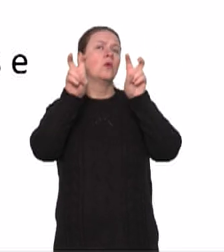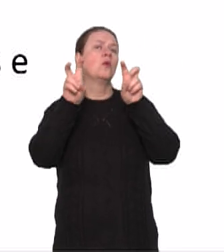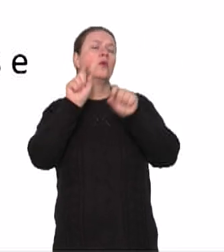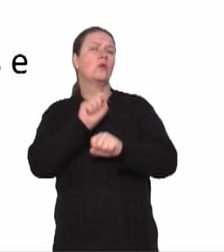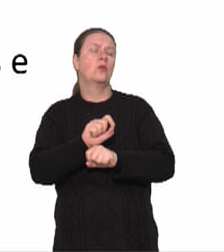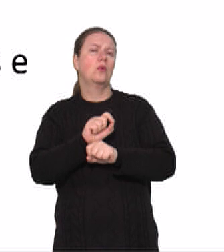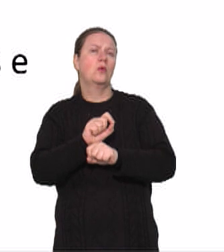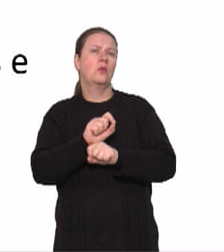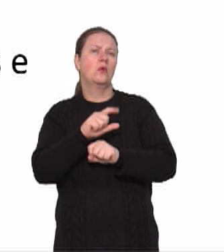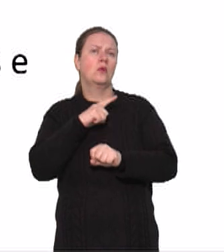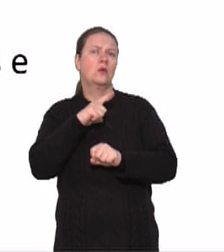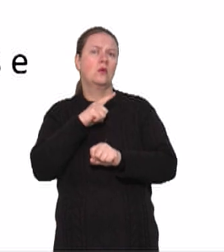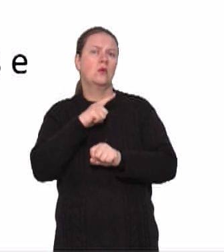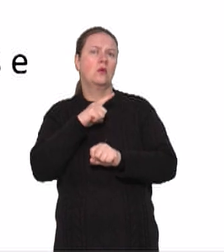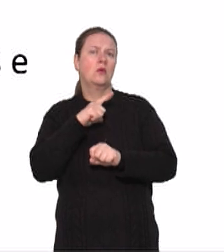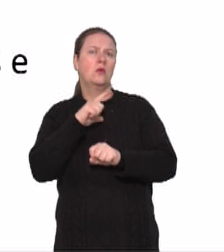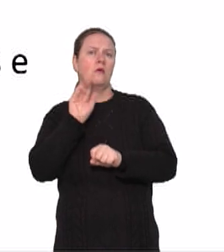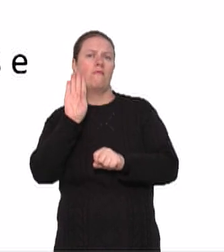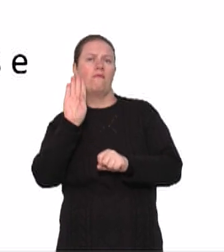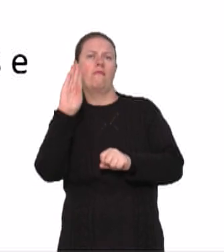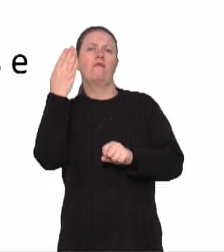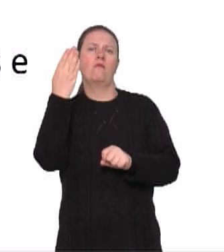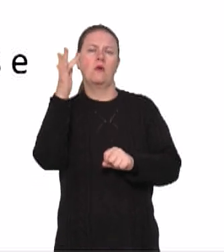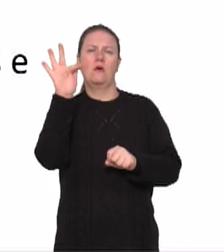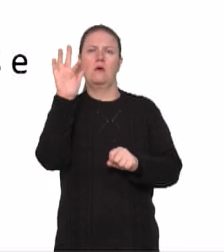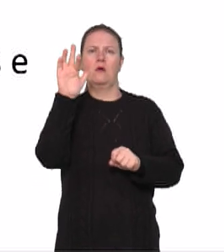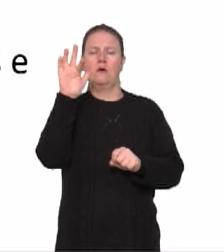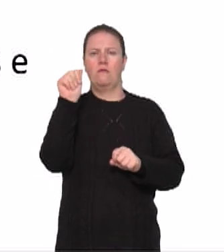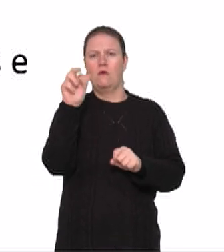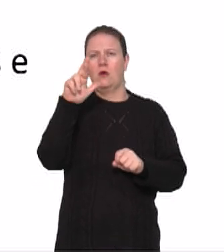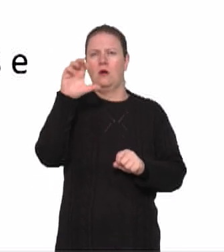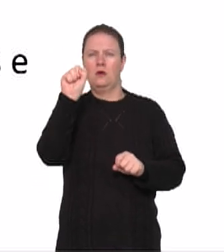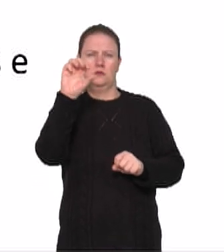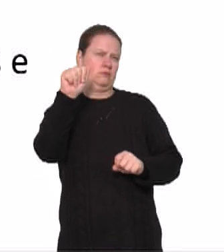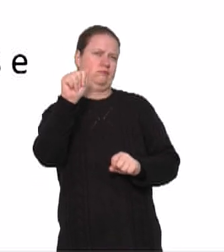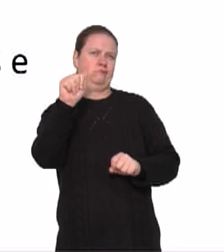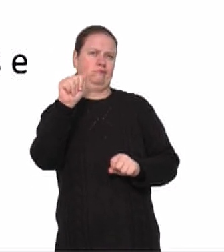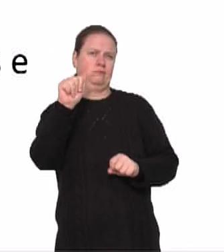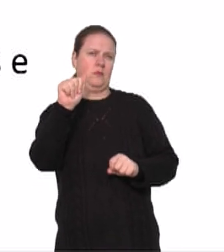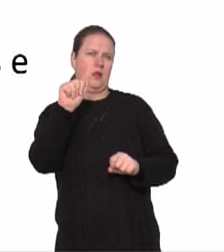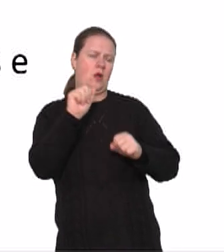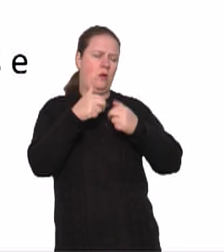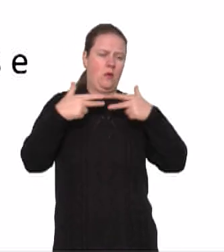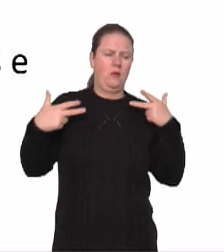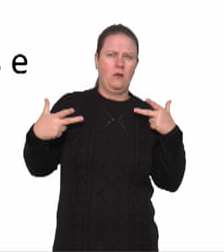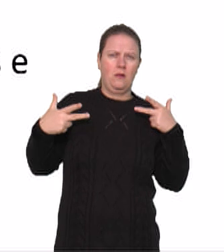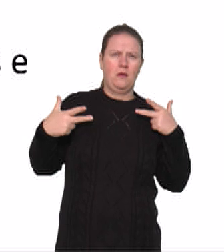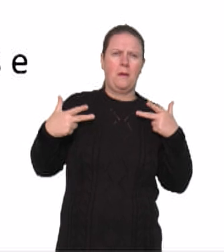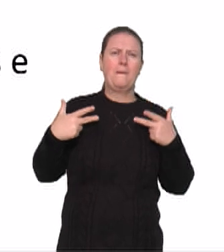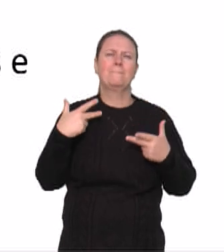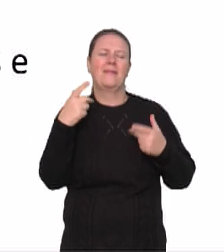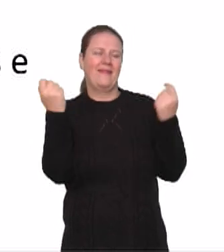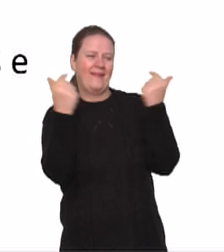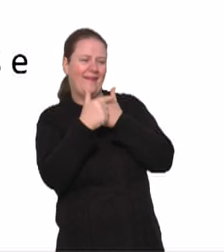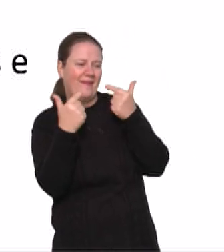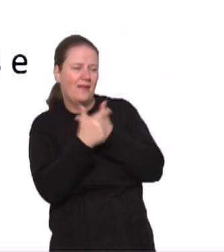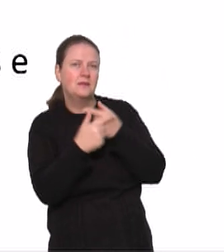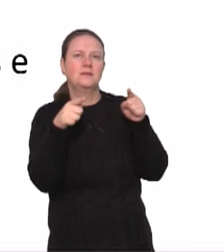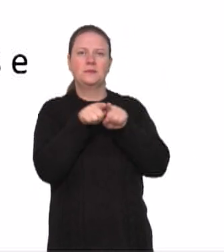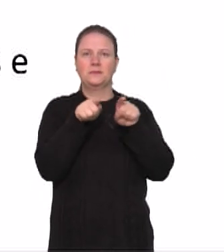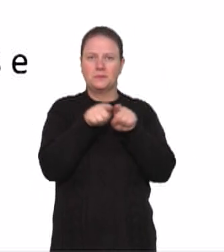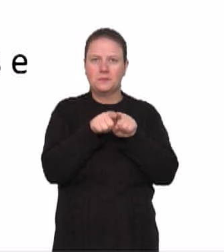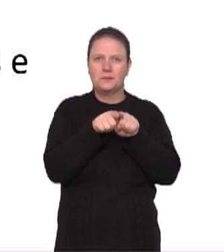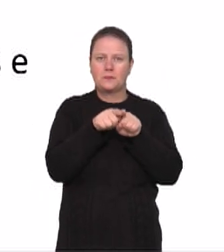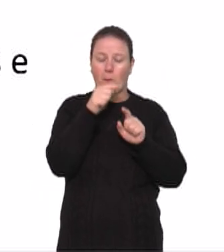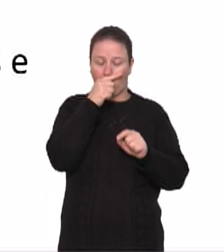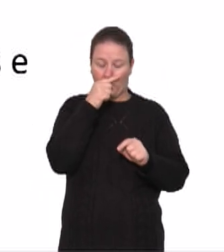dramático, nós podemos ter a farsa, né? A farsa representa situações grotescas, caricaturais e satíricas, né? Então,